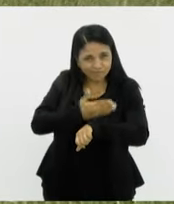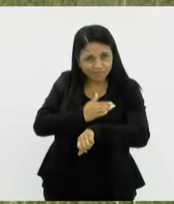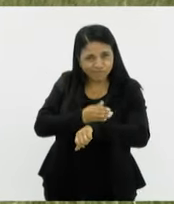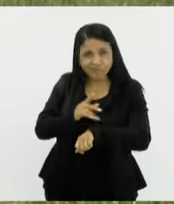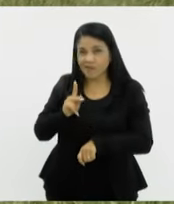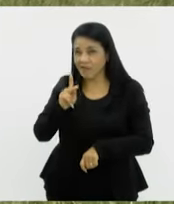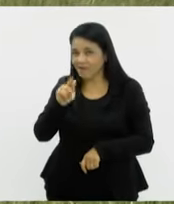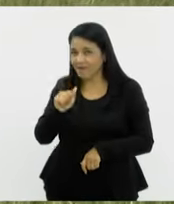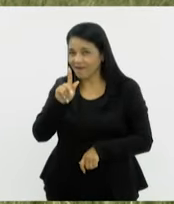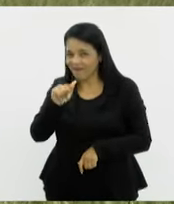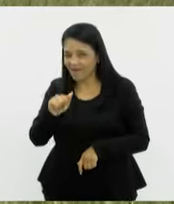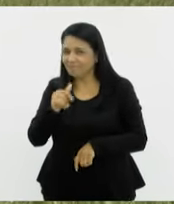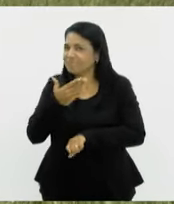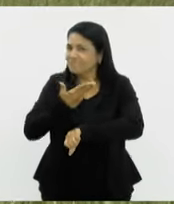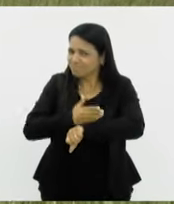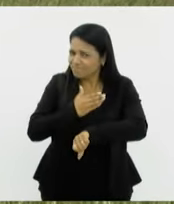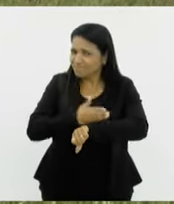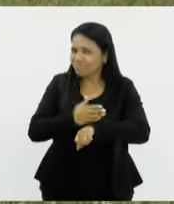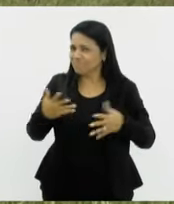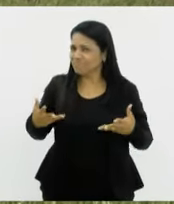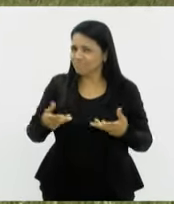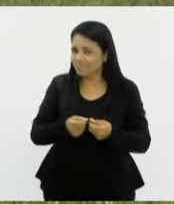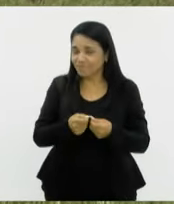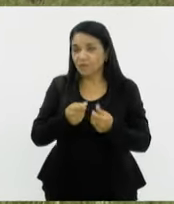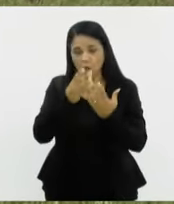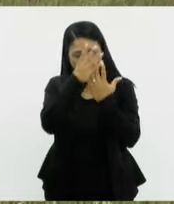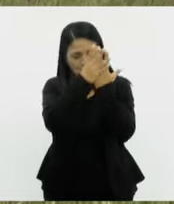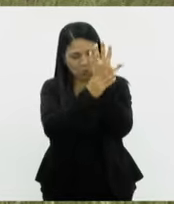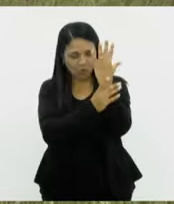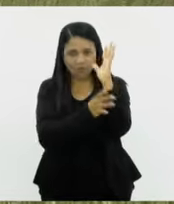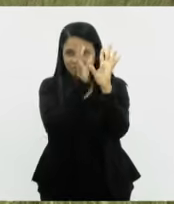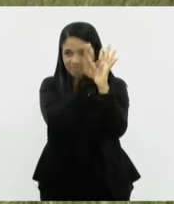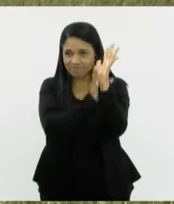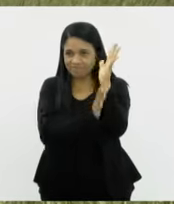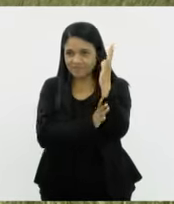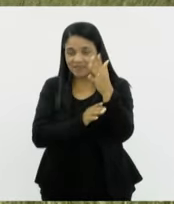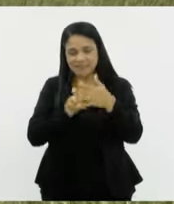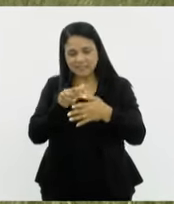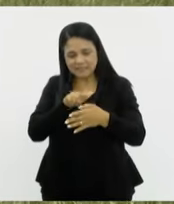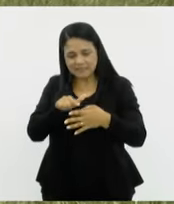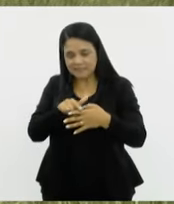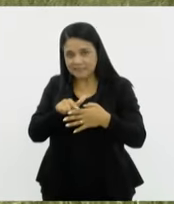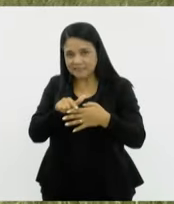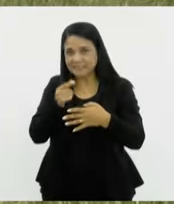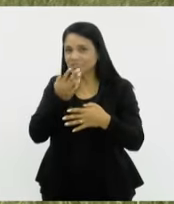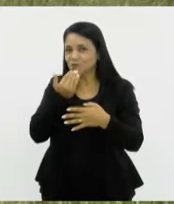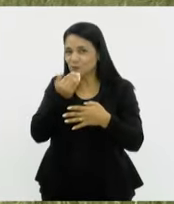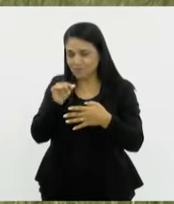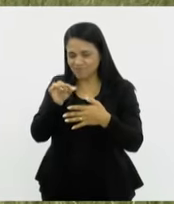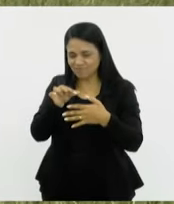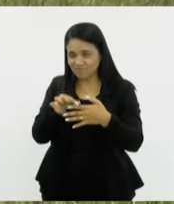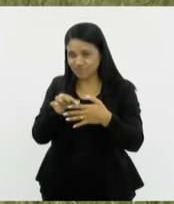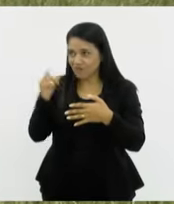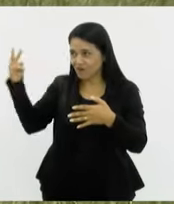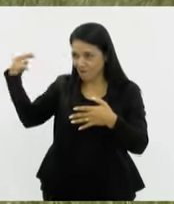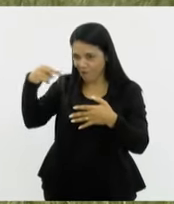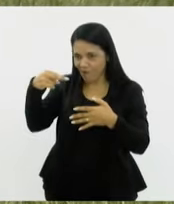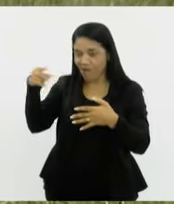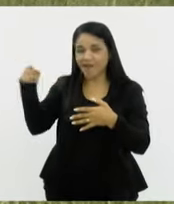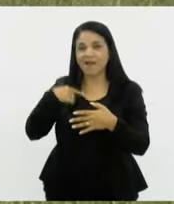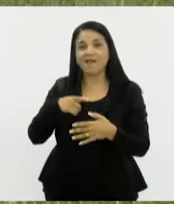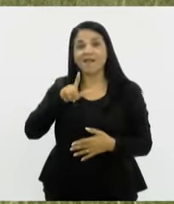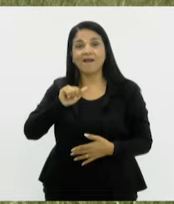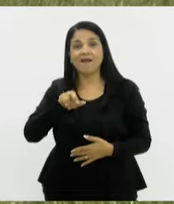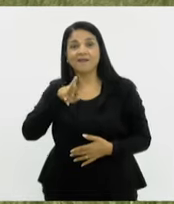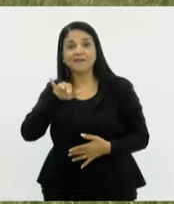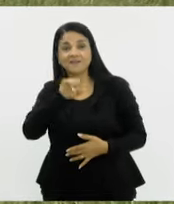super bem treinada. Eu vou usar aqui uma luva, aqui tem uma pequena isca para poder atrair o animal, e a Larissa, que está ali atrás,